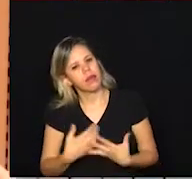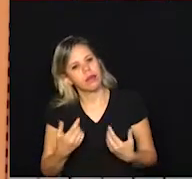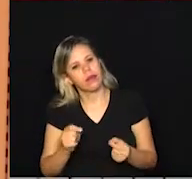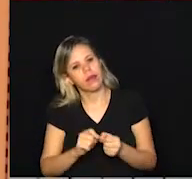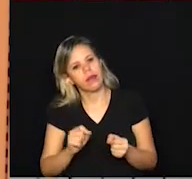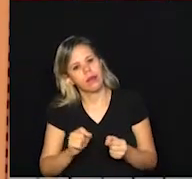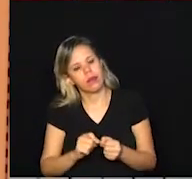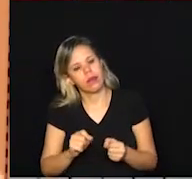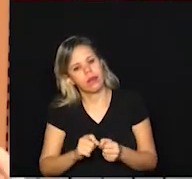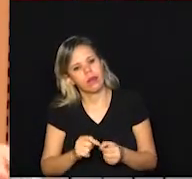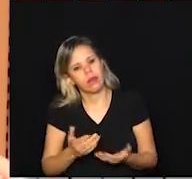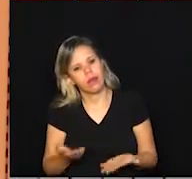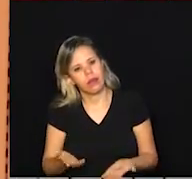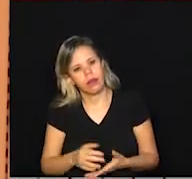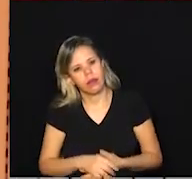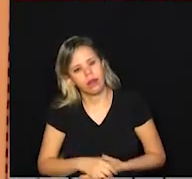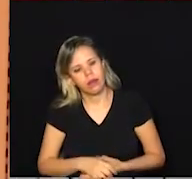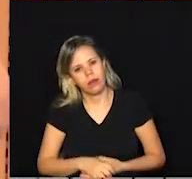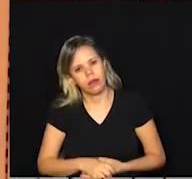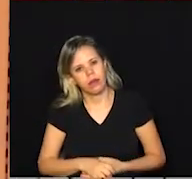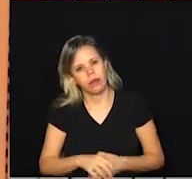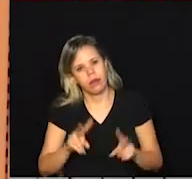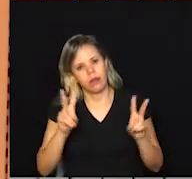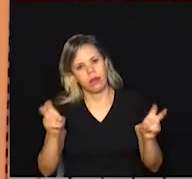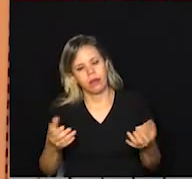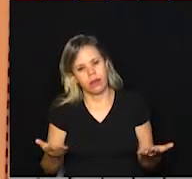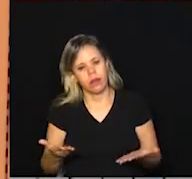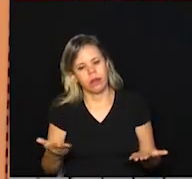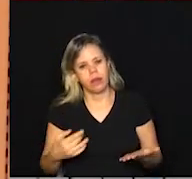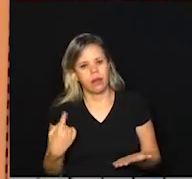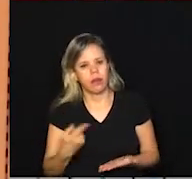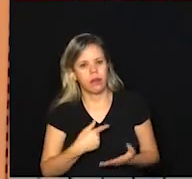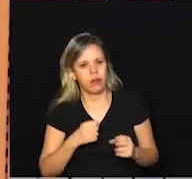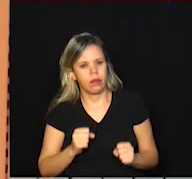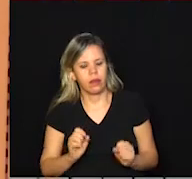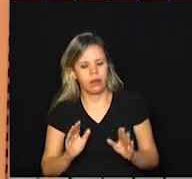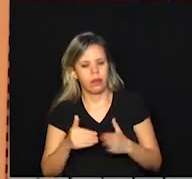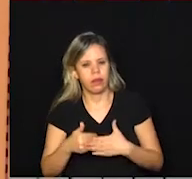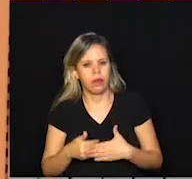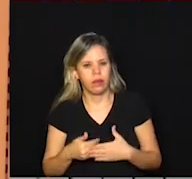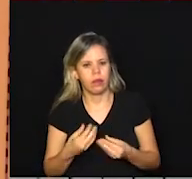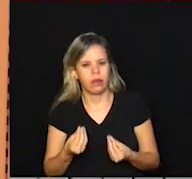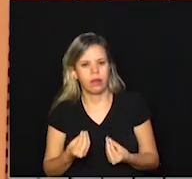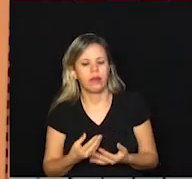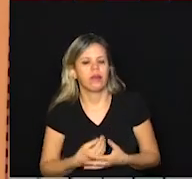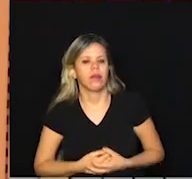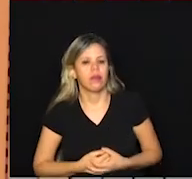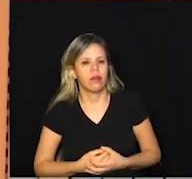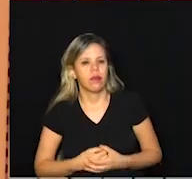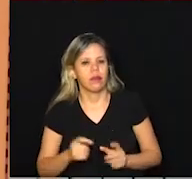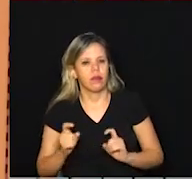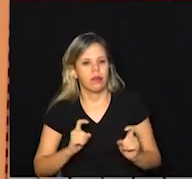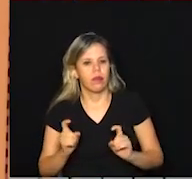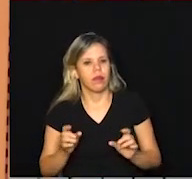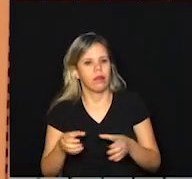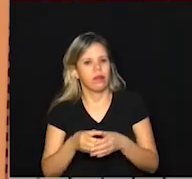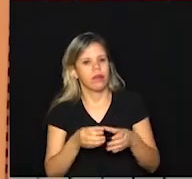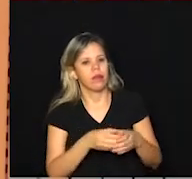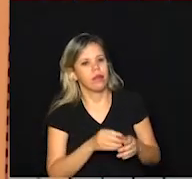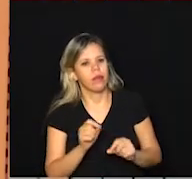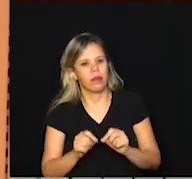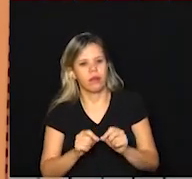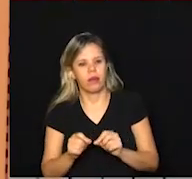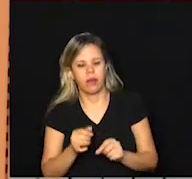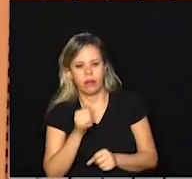faremos esses encaminhamento em relação agora para que nós possamos fechar aqui a reunião da comissão é o